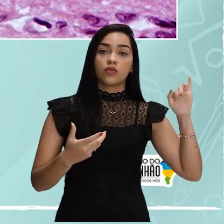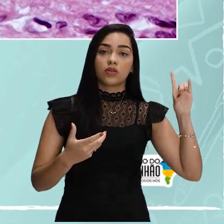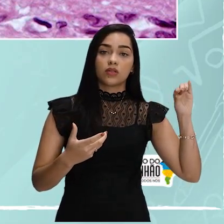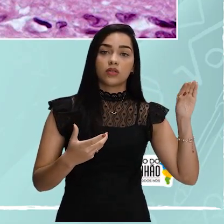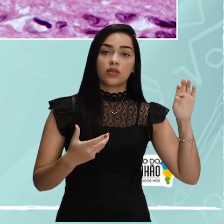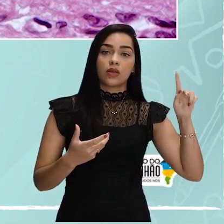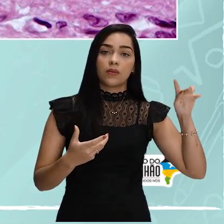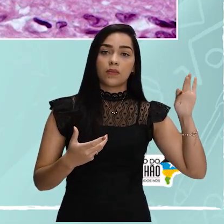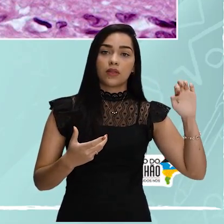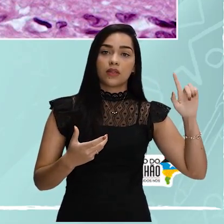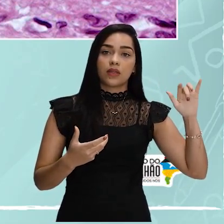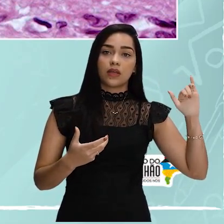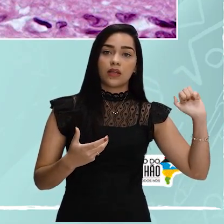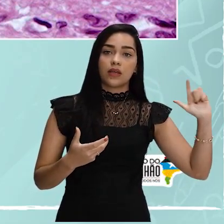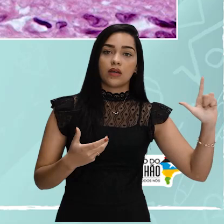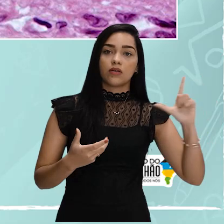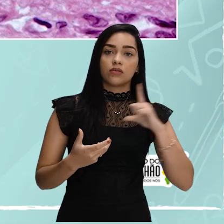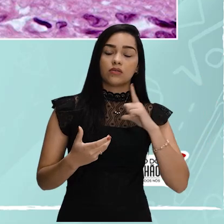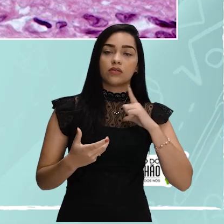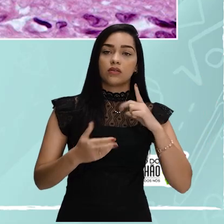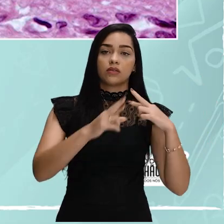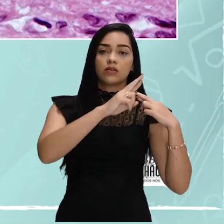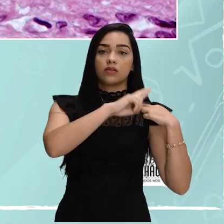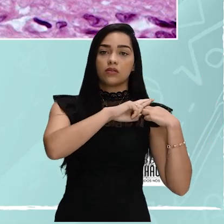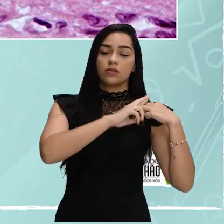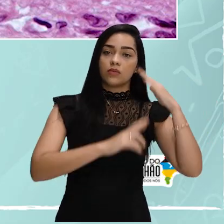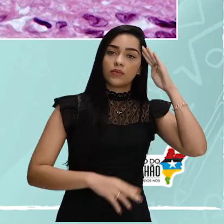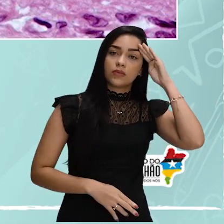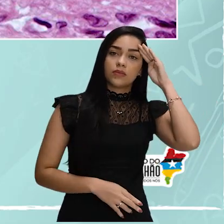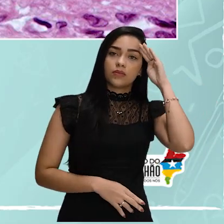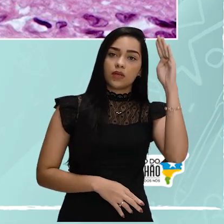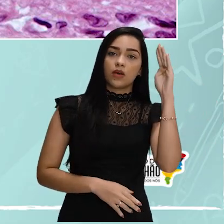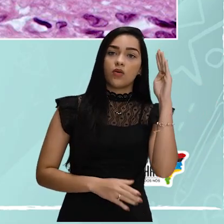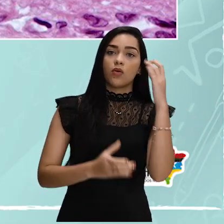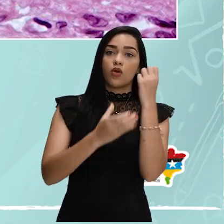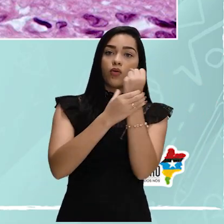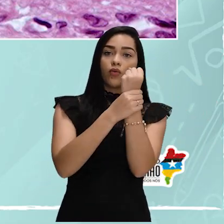tecido epitelial ele tem como função primordial